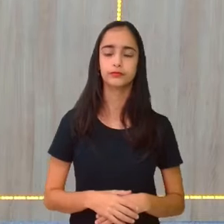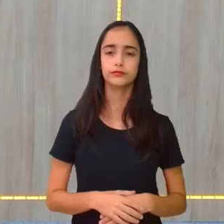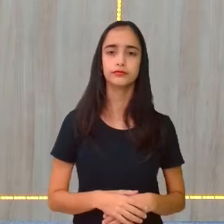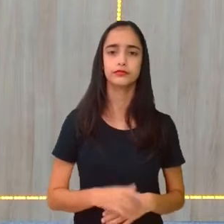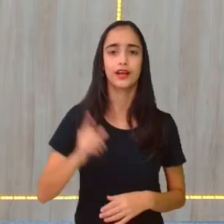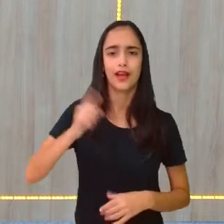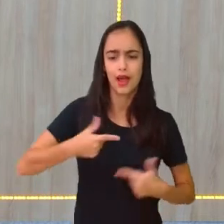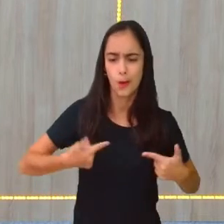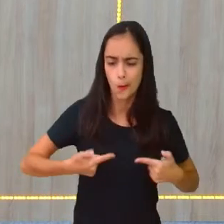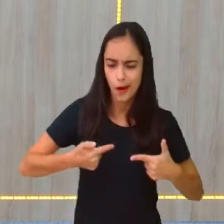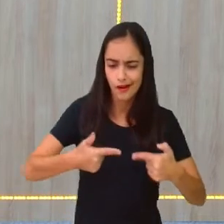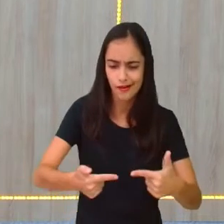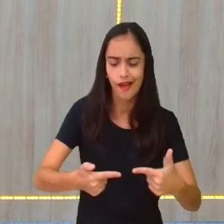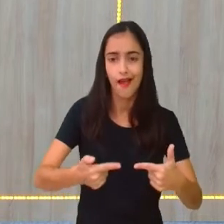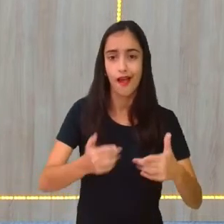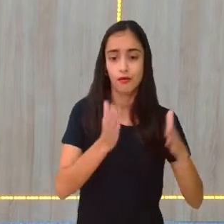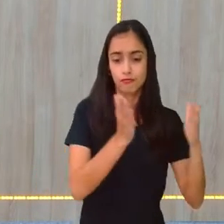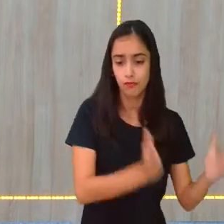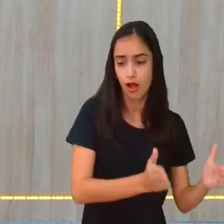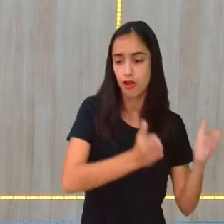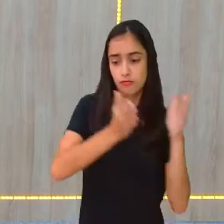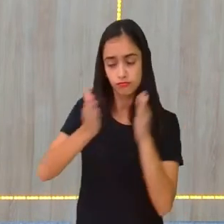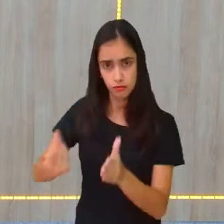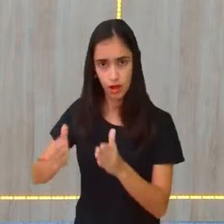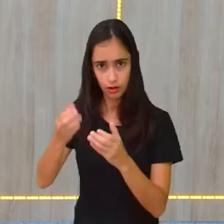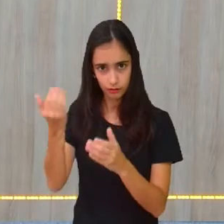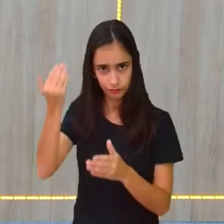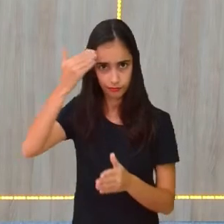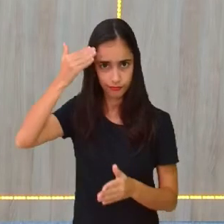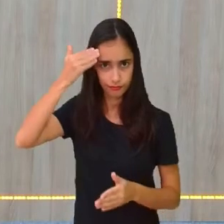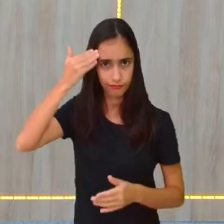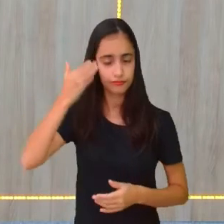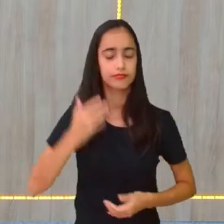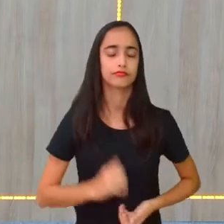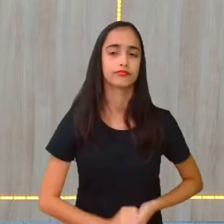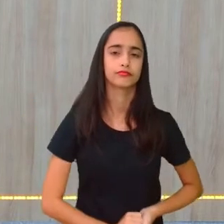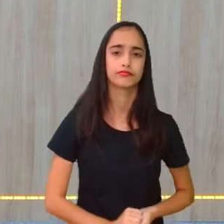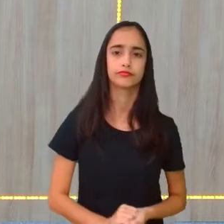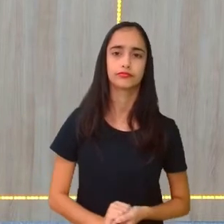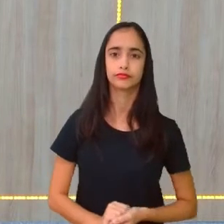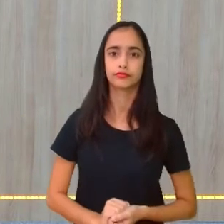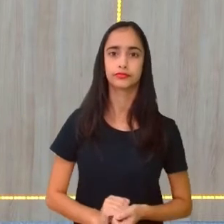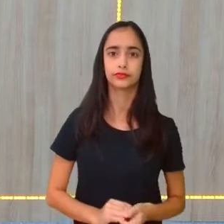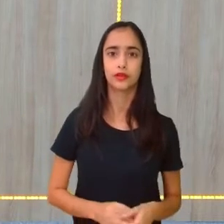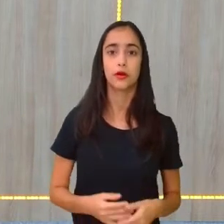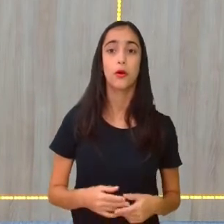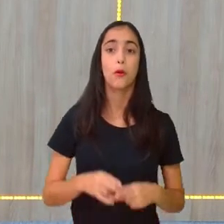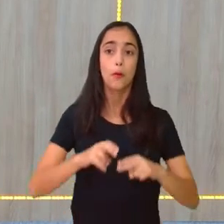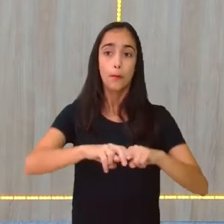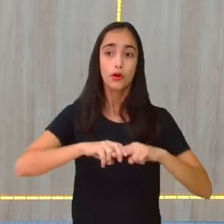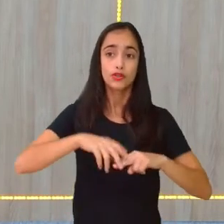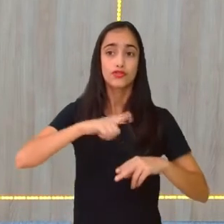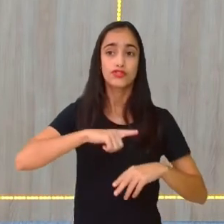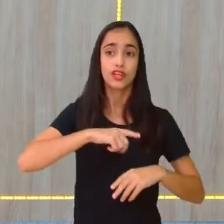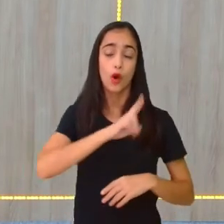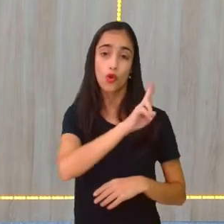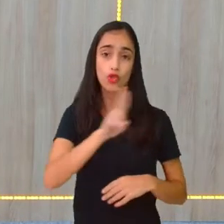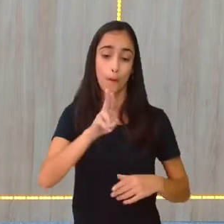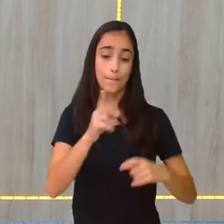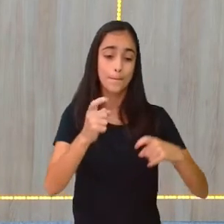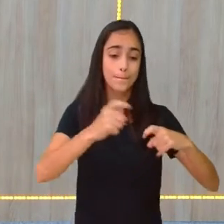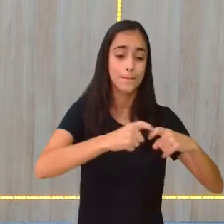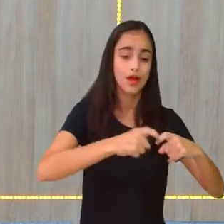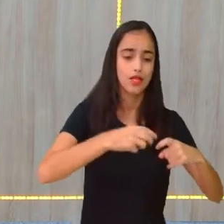guerra travada entre gregos e persas ou medo-persas. Daí, ou guerras